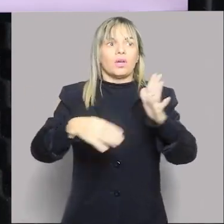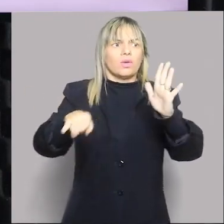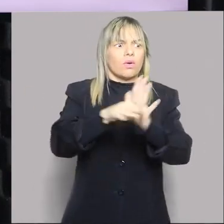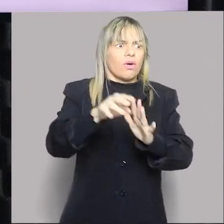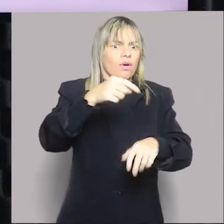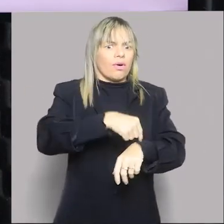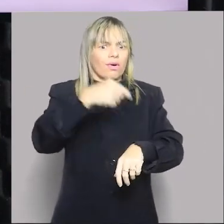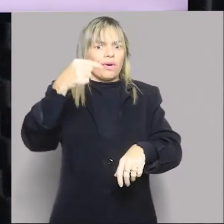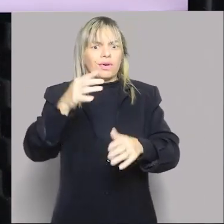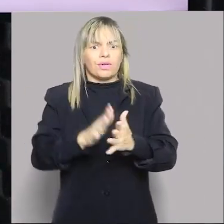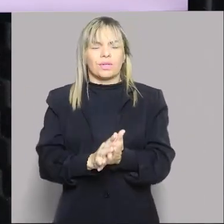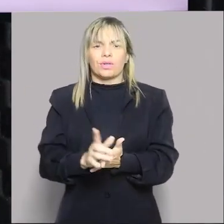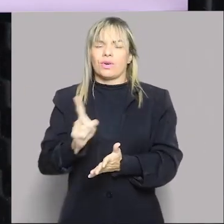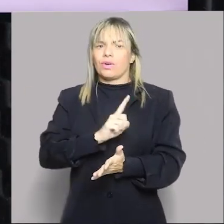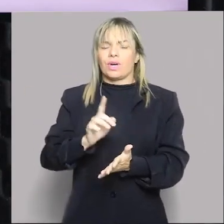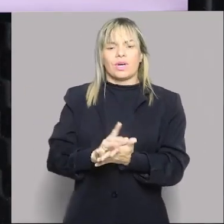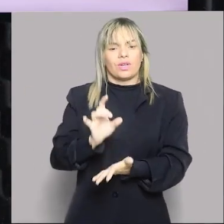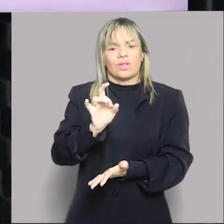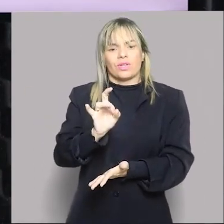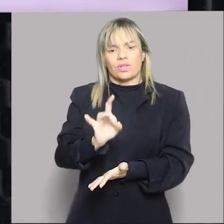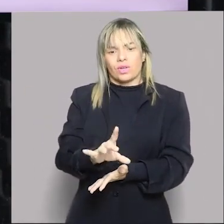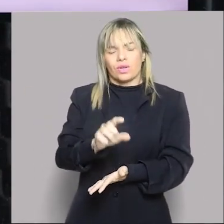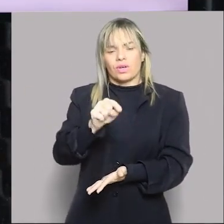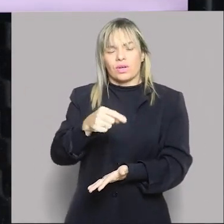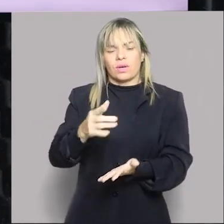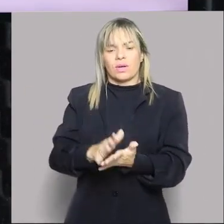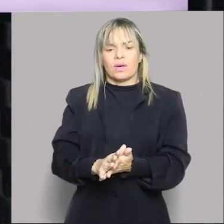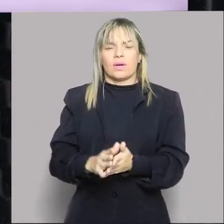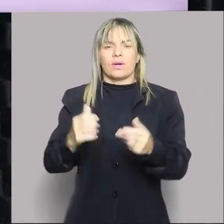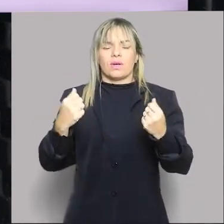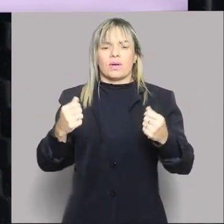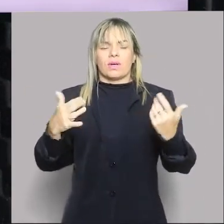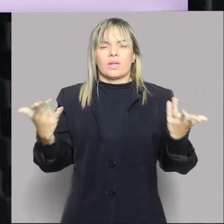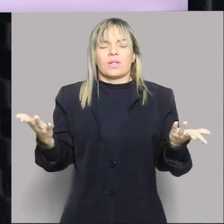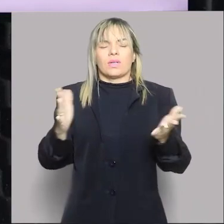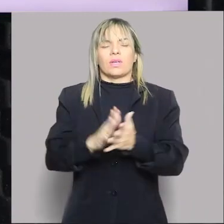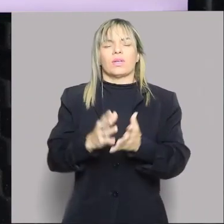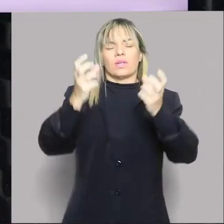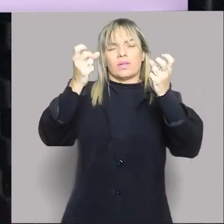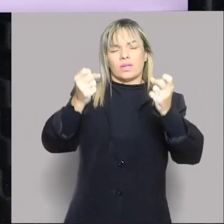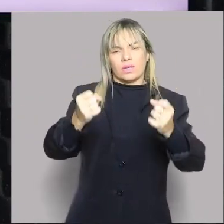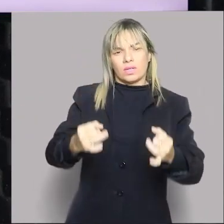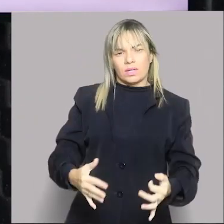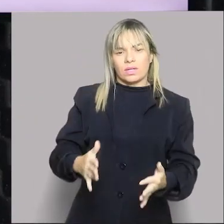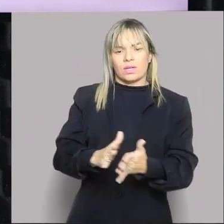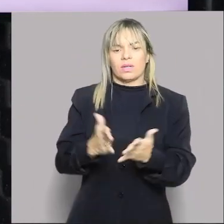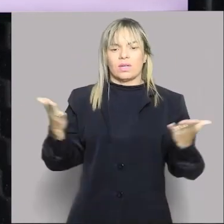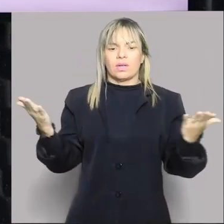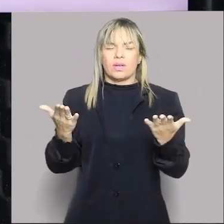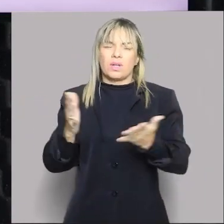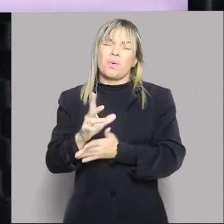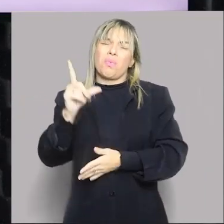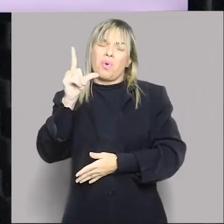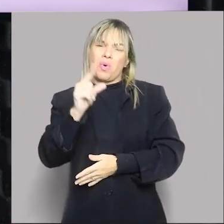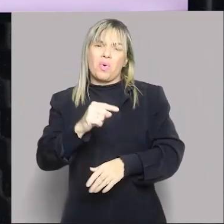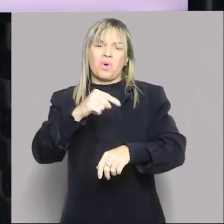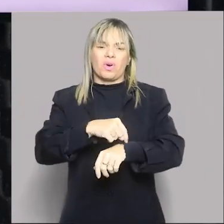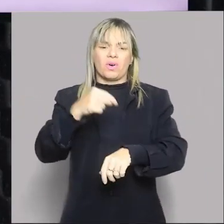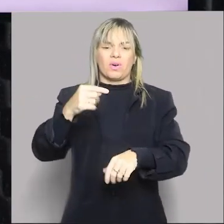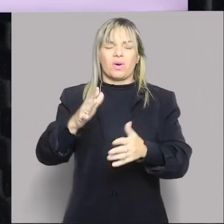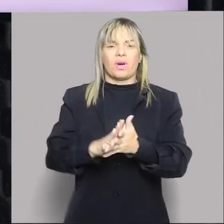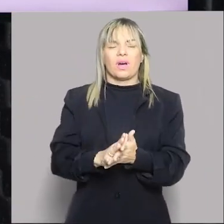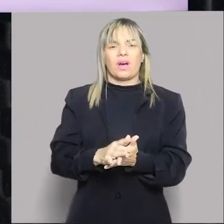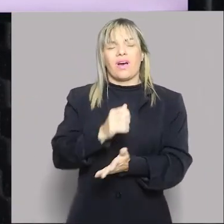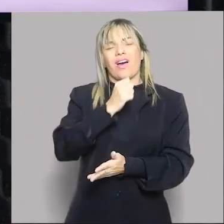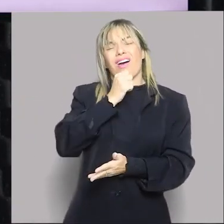não era o suficiente para abarcar. Nem as que eu vou falar agora, porque a gente tem pouco tempo para poder trabalhar tantas variações, ainda é o suficiente.